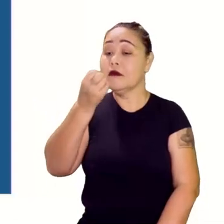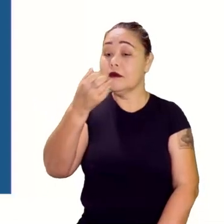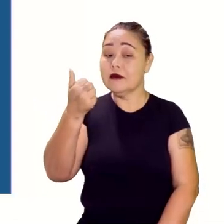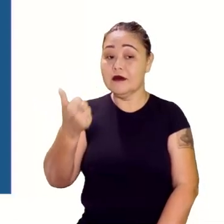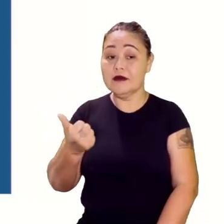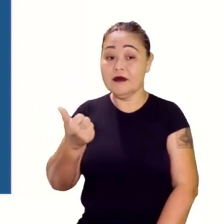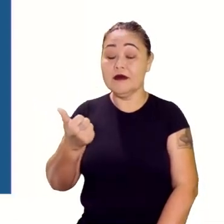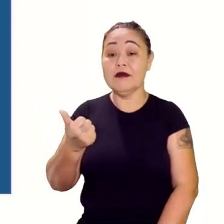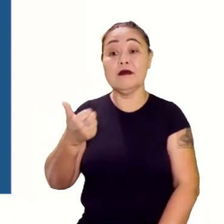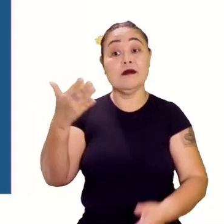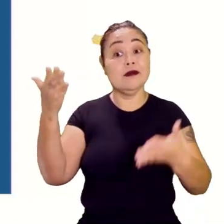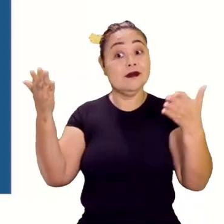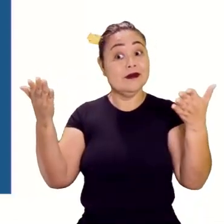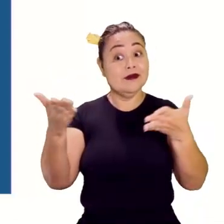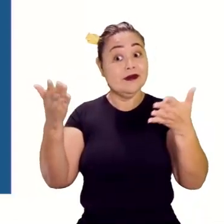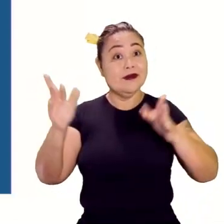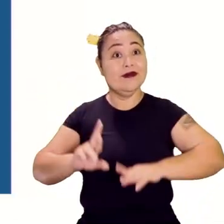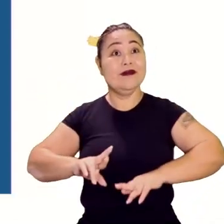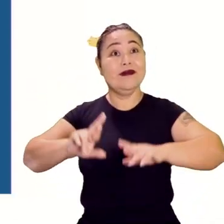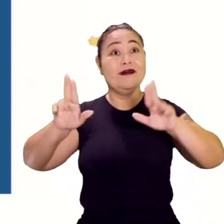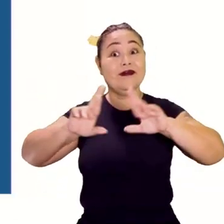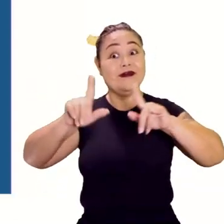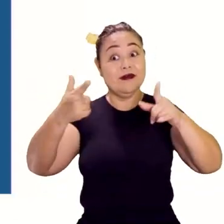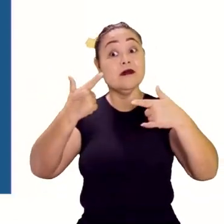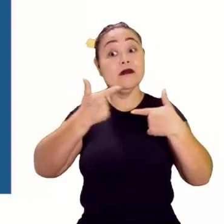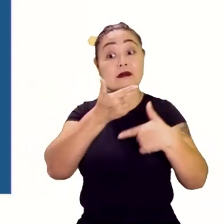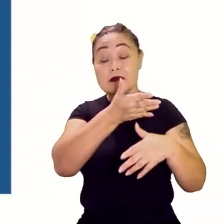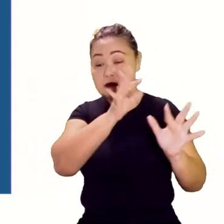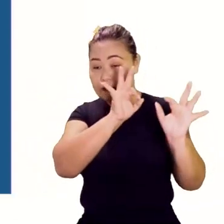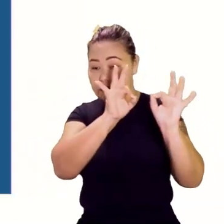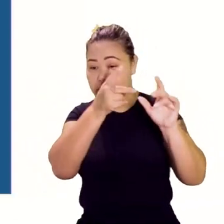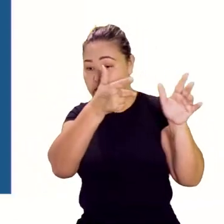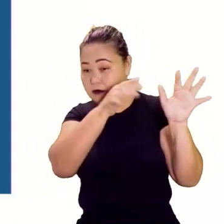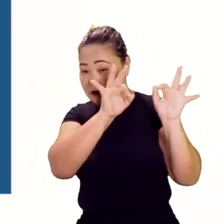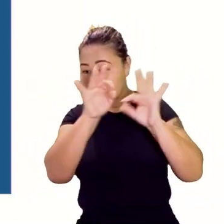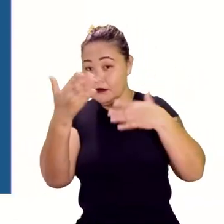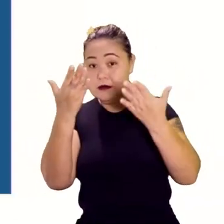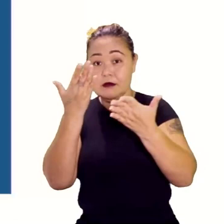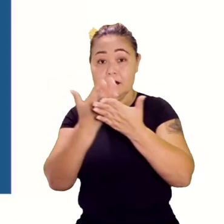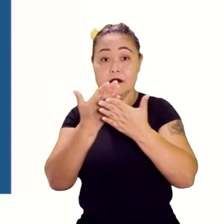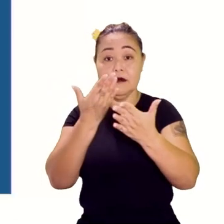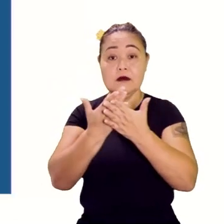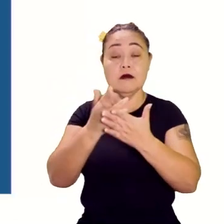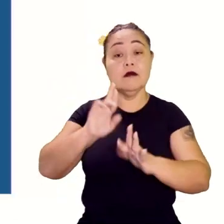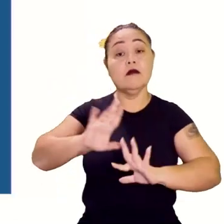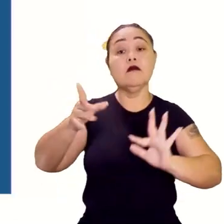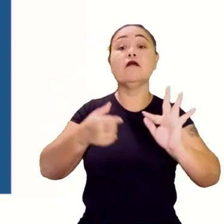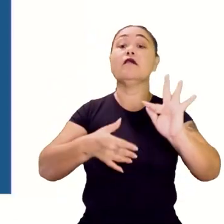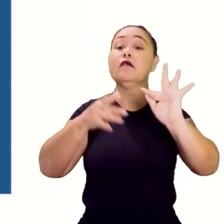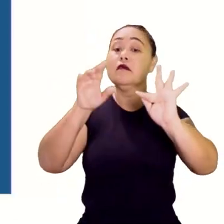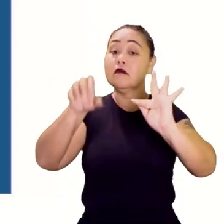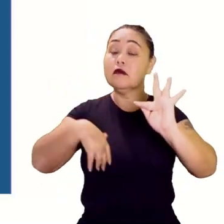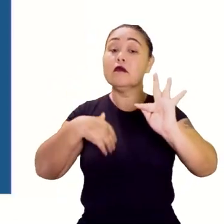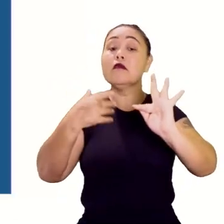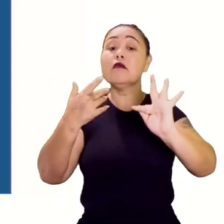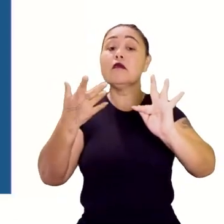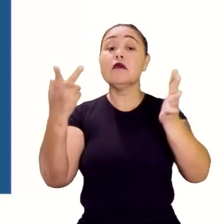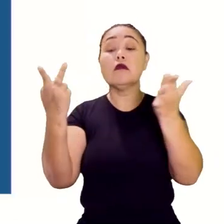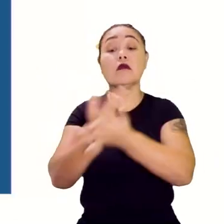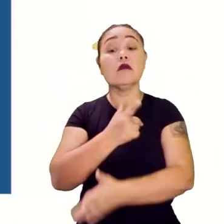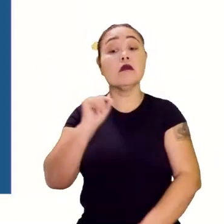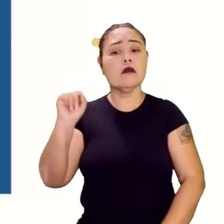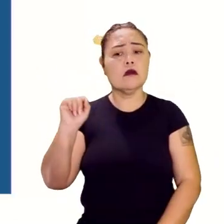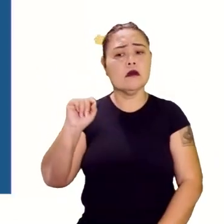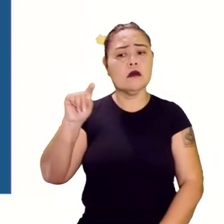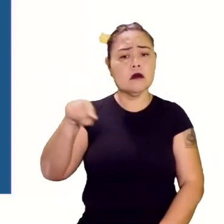Muito bem! Agora um pouquinho diferente do que a gente viu na aula, né? F de x para x igual a 81. O que